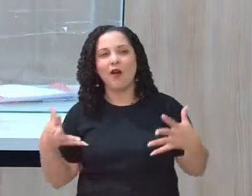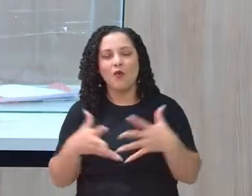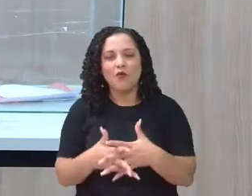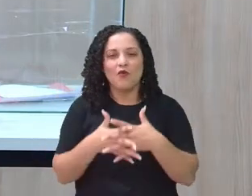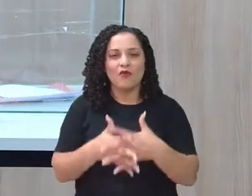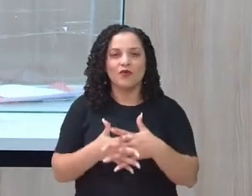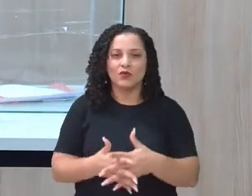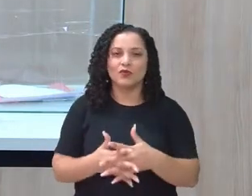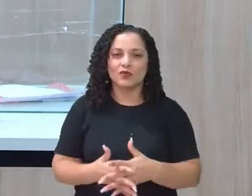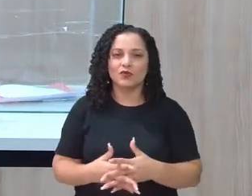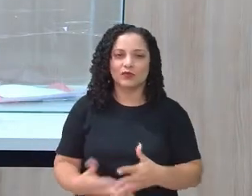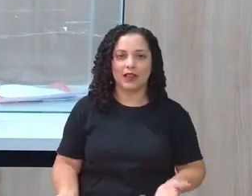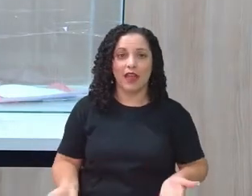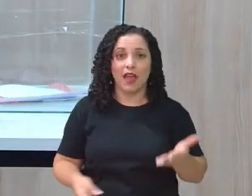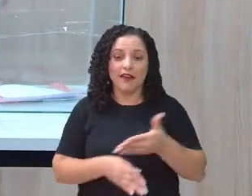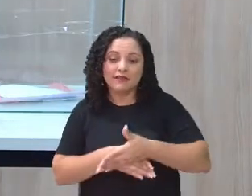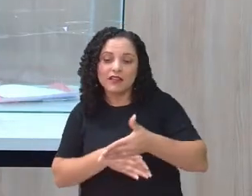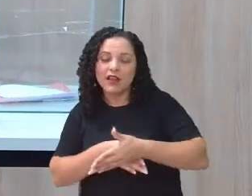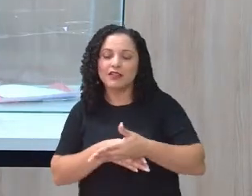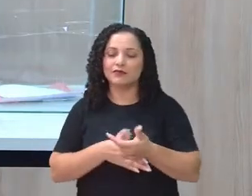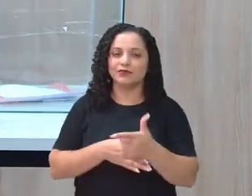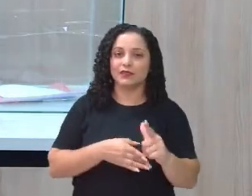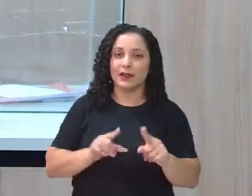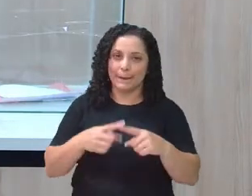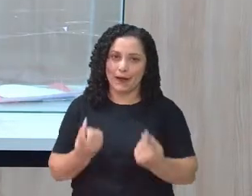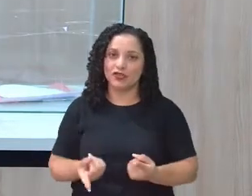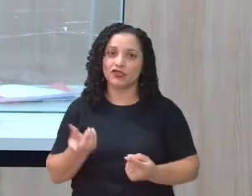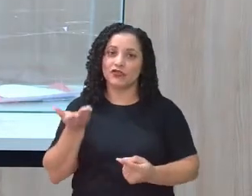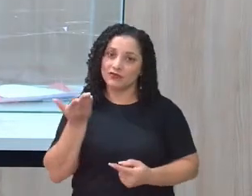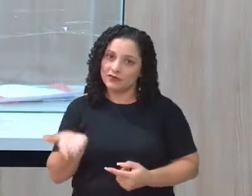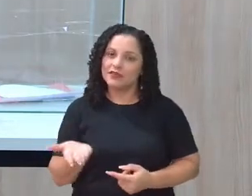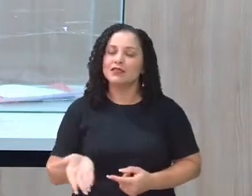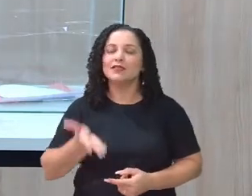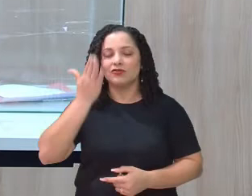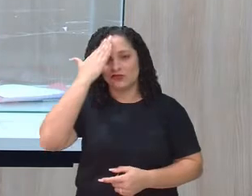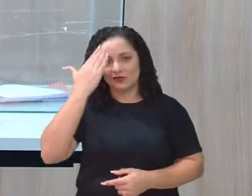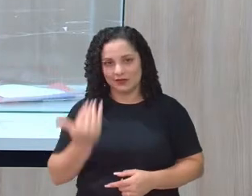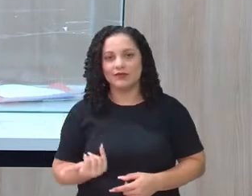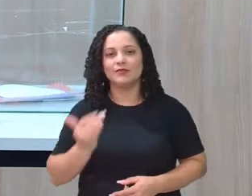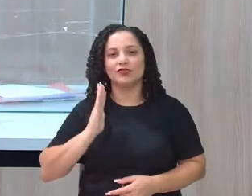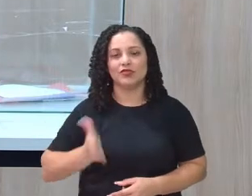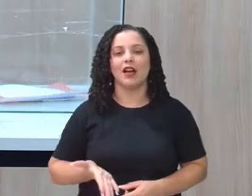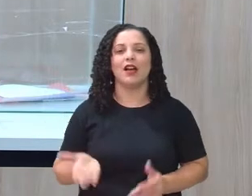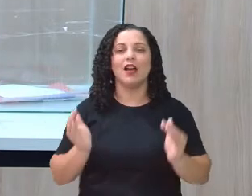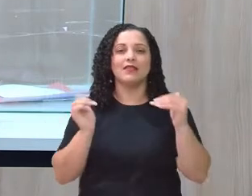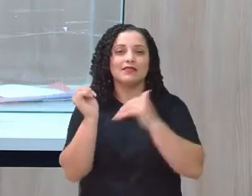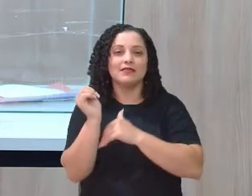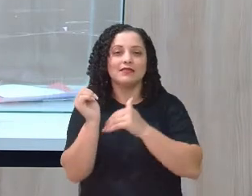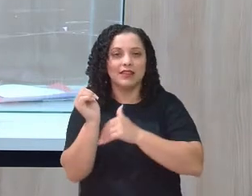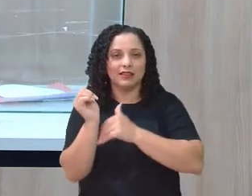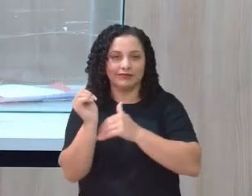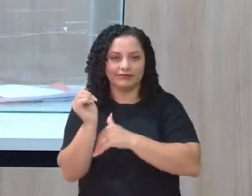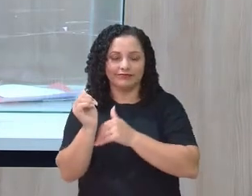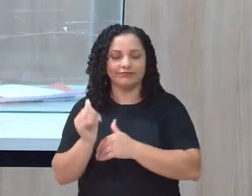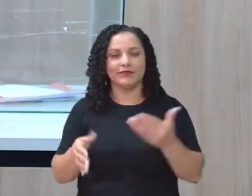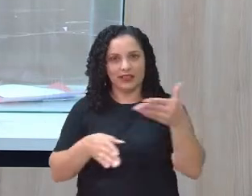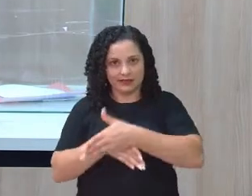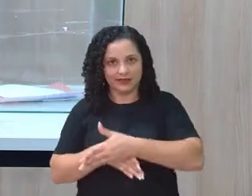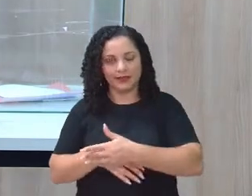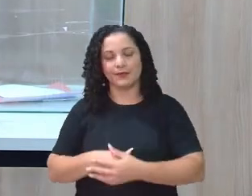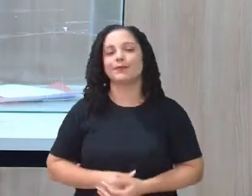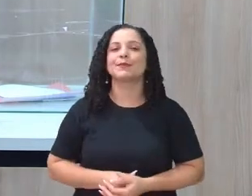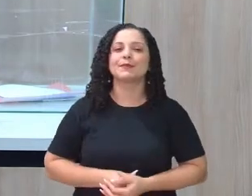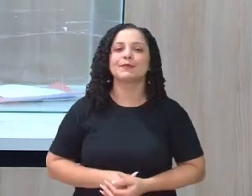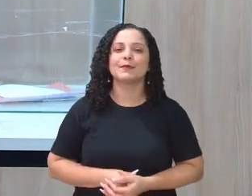acesso, mas esse é o login e esse é a sua senha para você acessar aí o aplicativo, tá bom? Muitos alunos estão